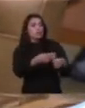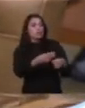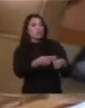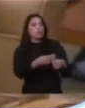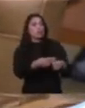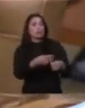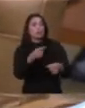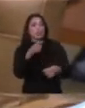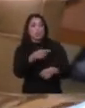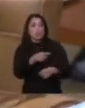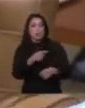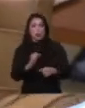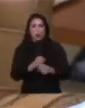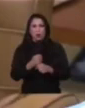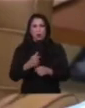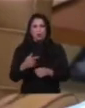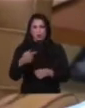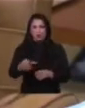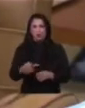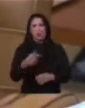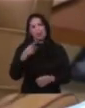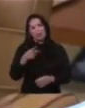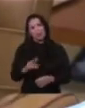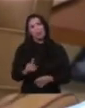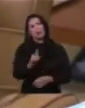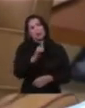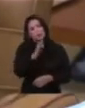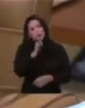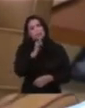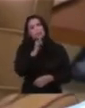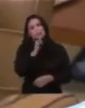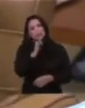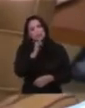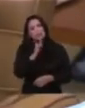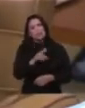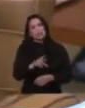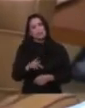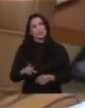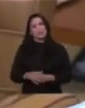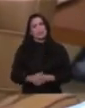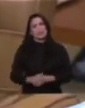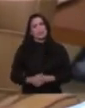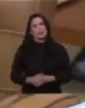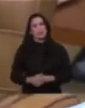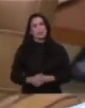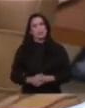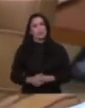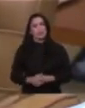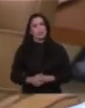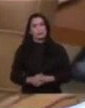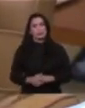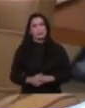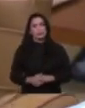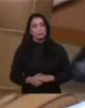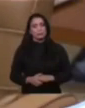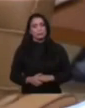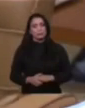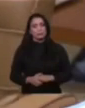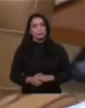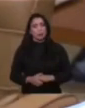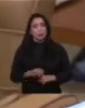vem. E eu digo com tristeza, presidente, que o